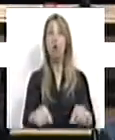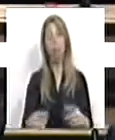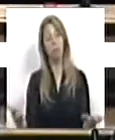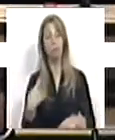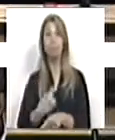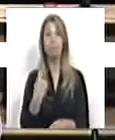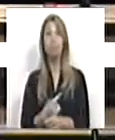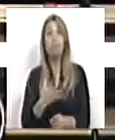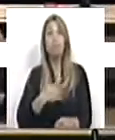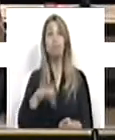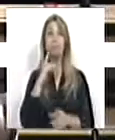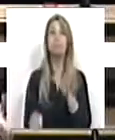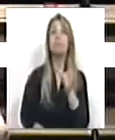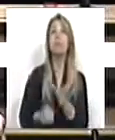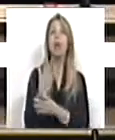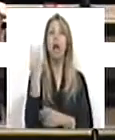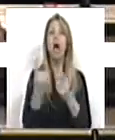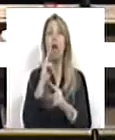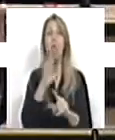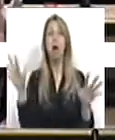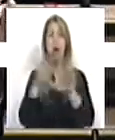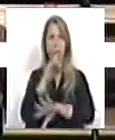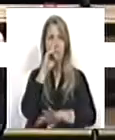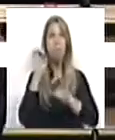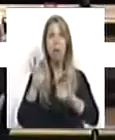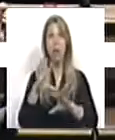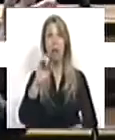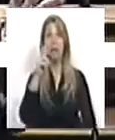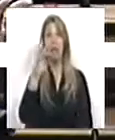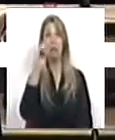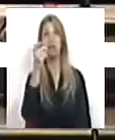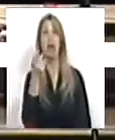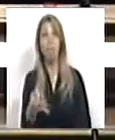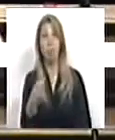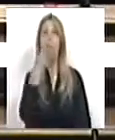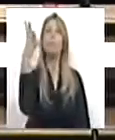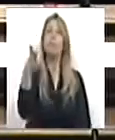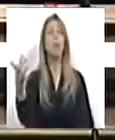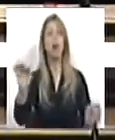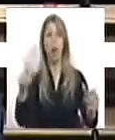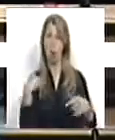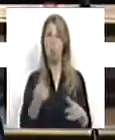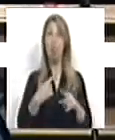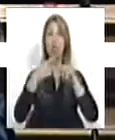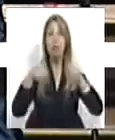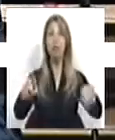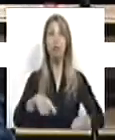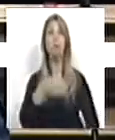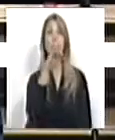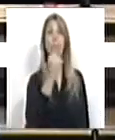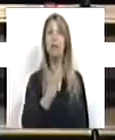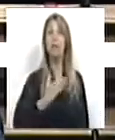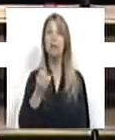uma enorme aldrabice que é a CRESAP para dizer não, nós somos diferentes. PSD e CDS têm